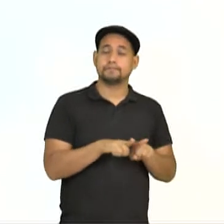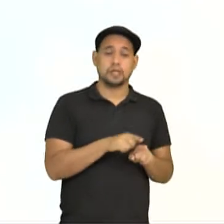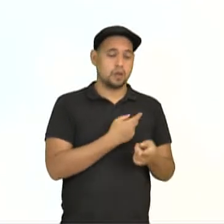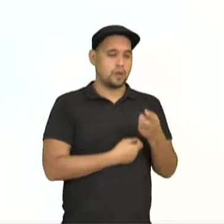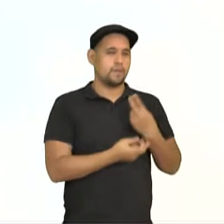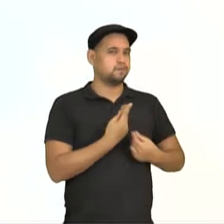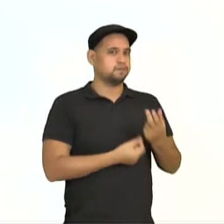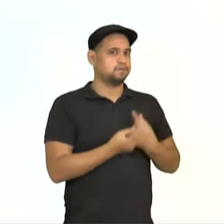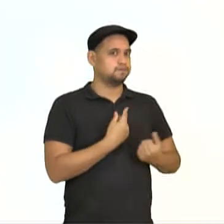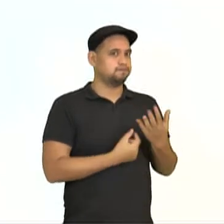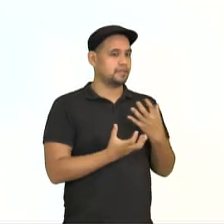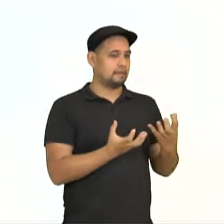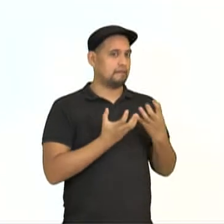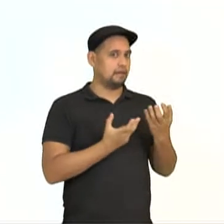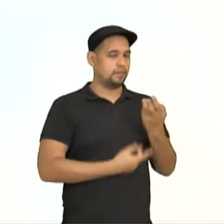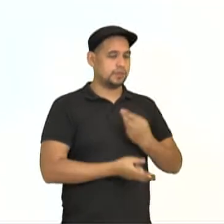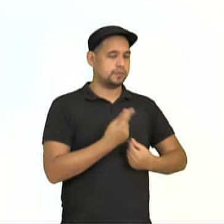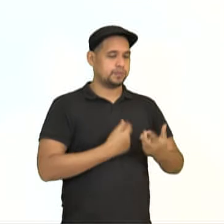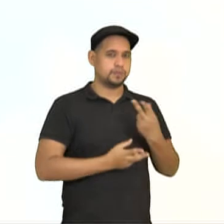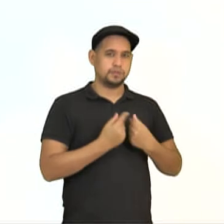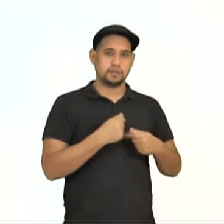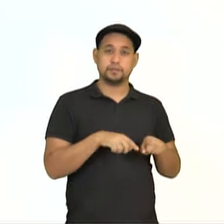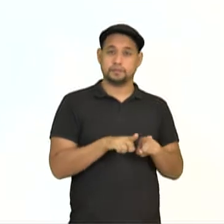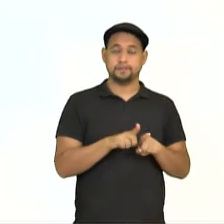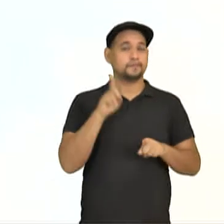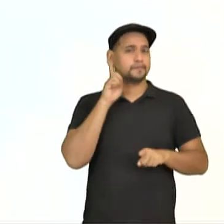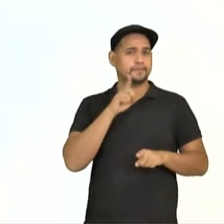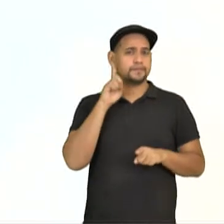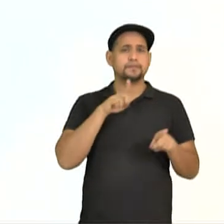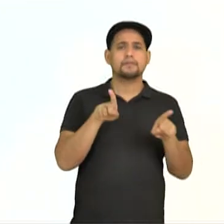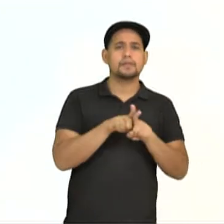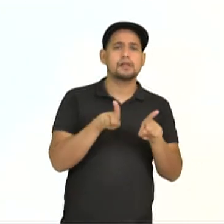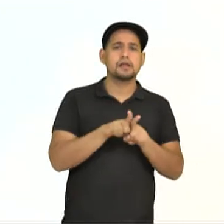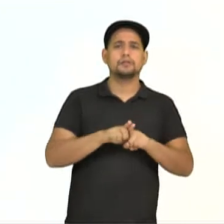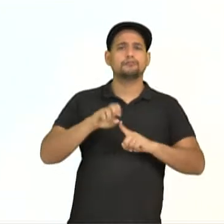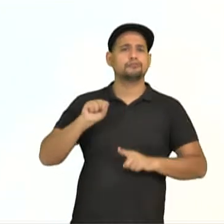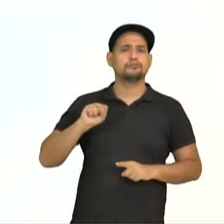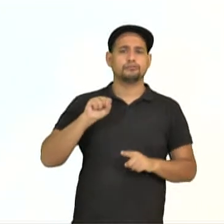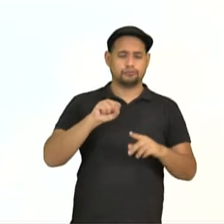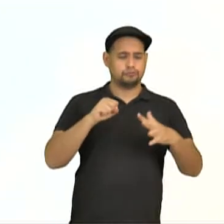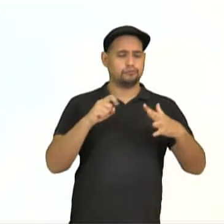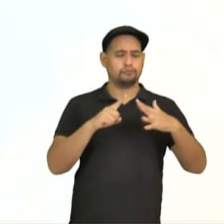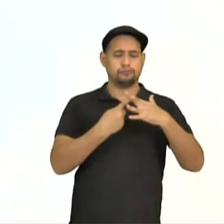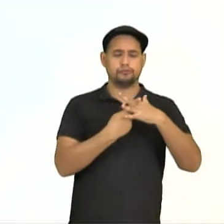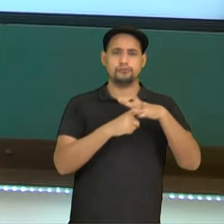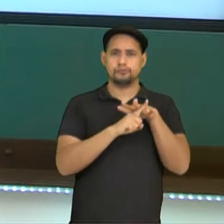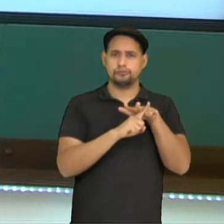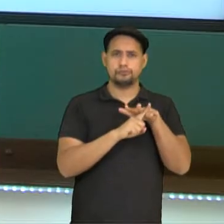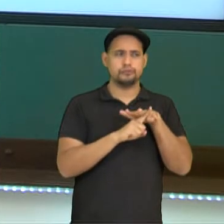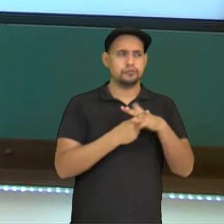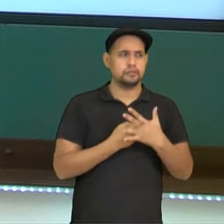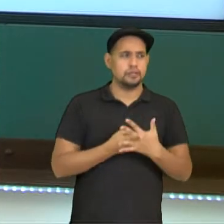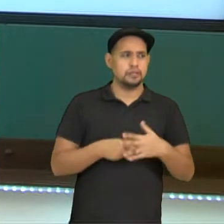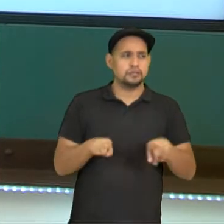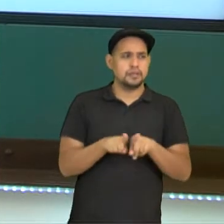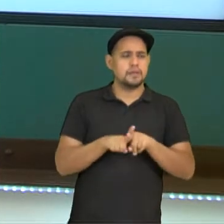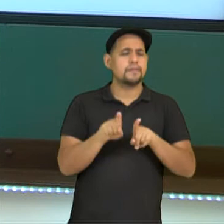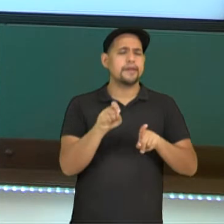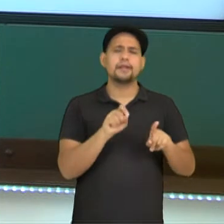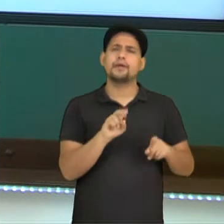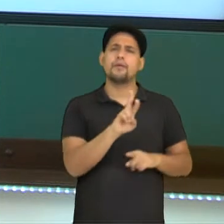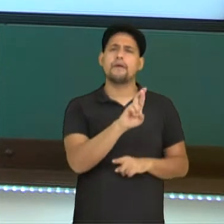capitalismo, representado aí pelo bloco liderado pelos Estados Unidos, e o socialismo, representado pelo bloco liderado pela União